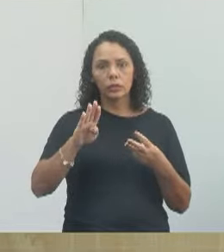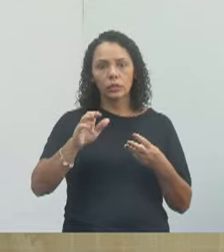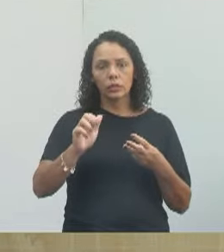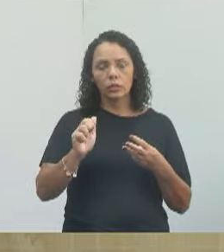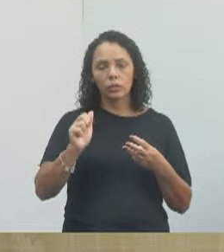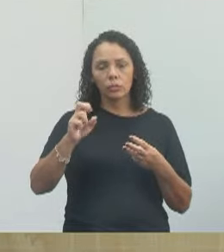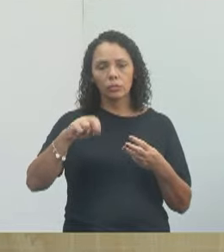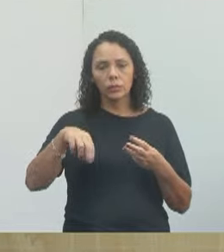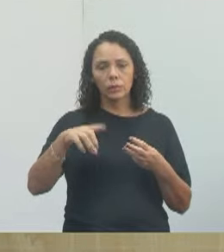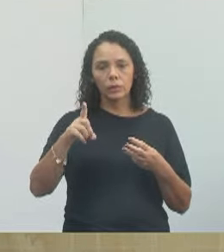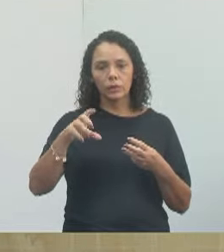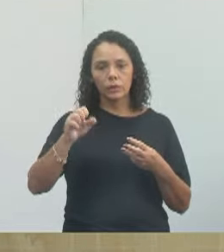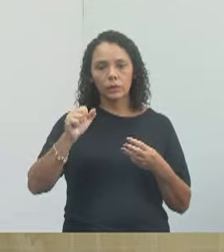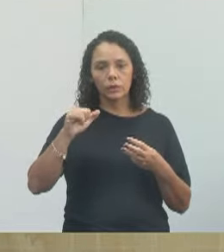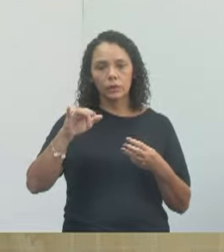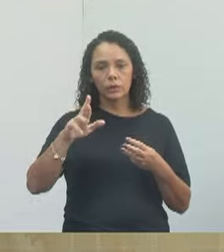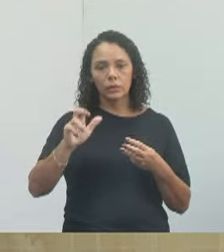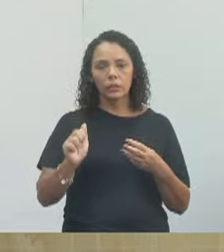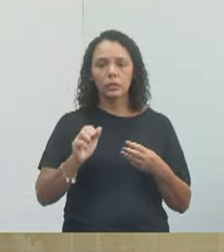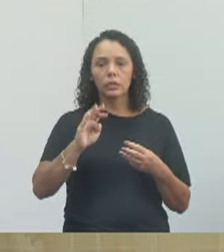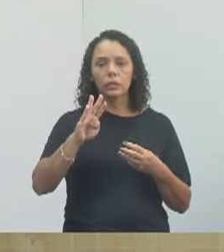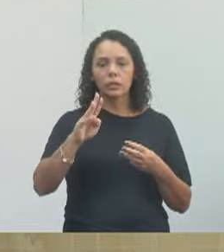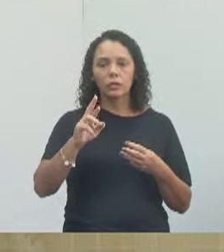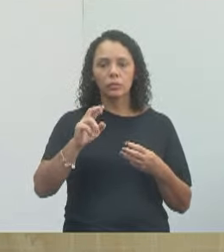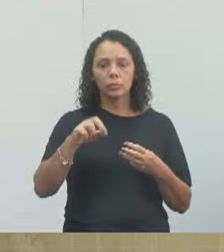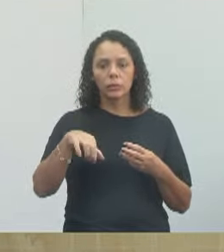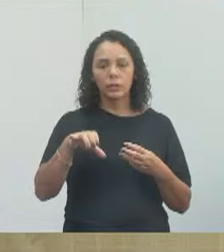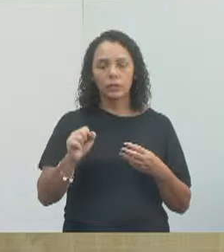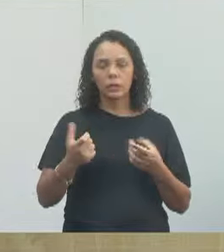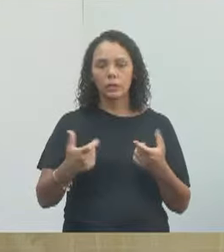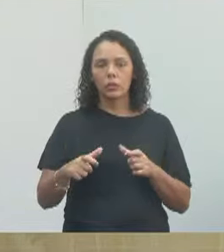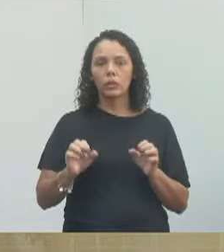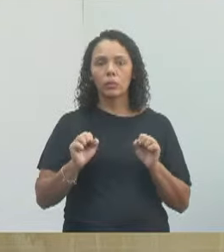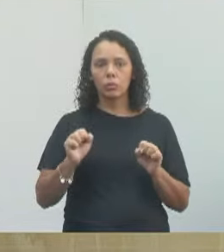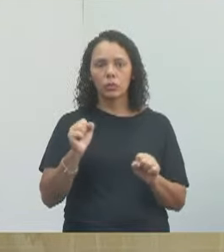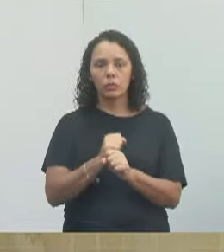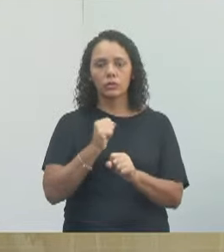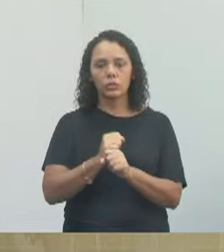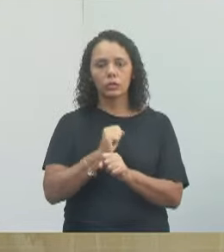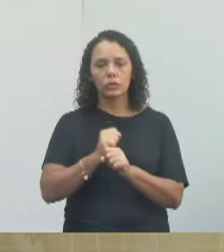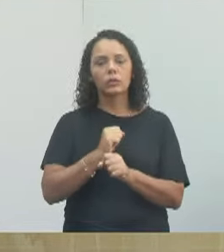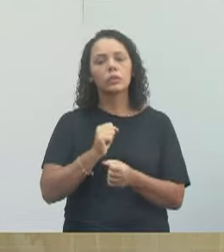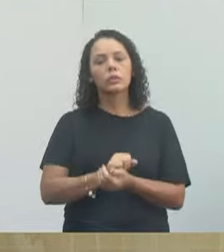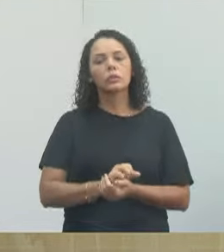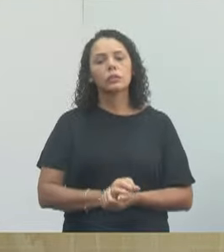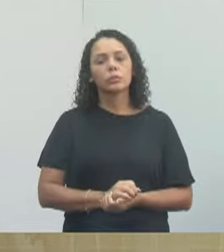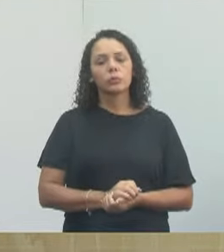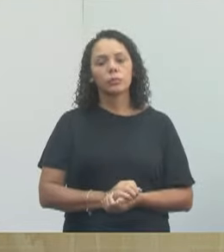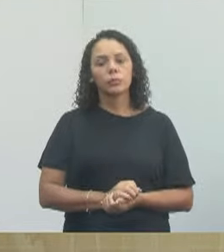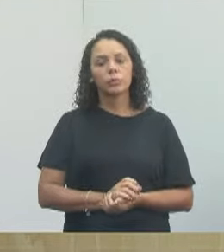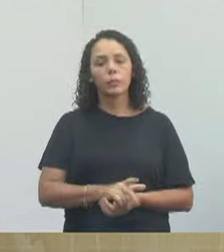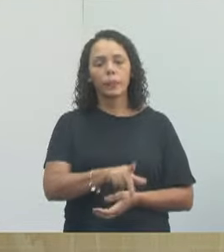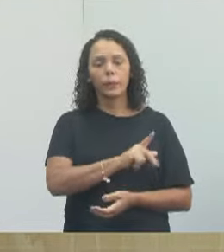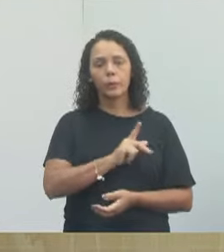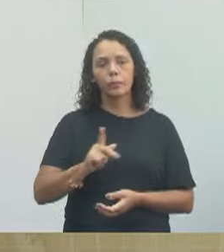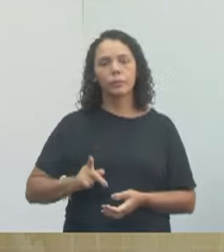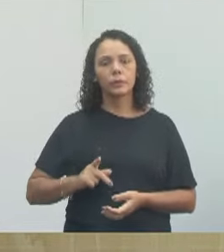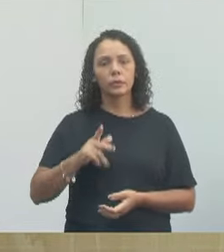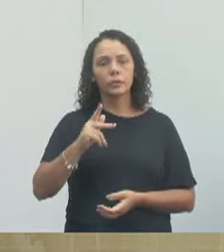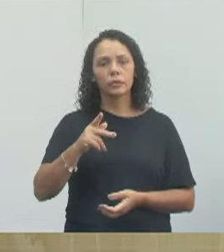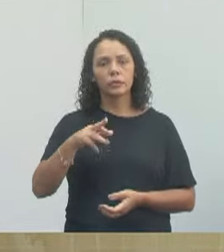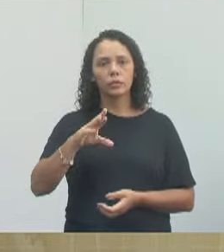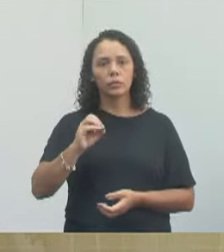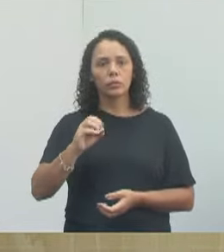moradias explica o senr Alexandro Alexandro quadros presidente da fundação plar de Jacareí